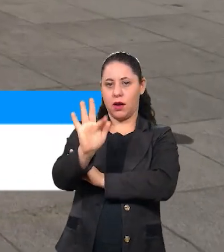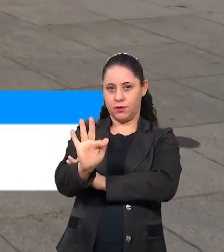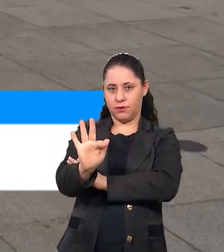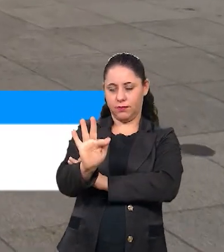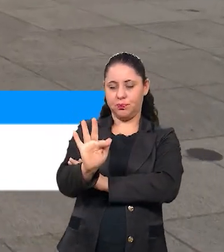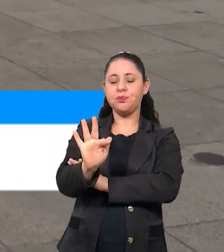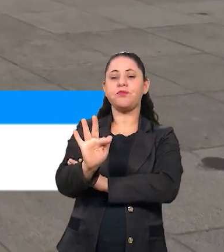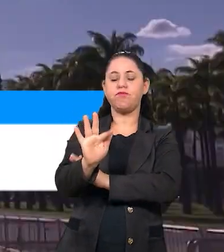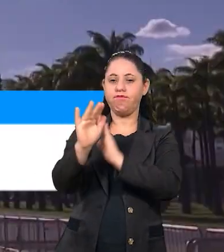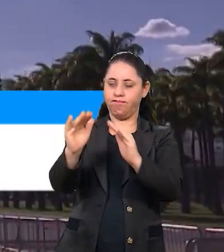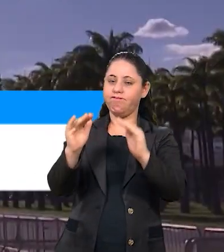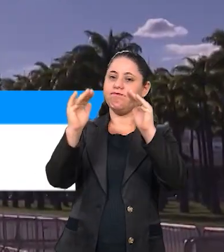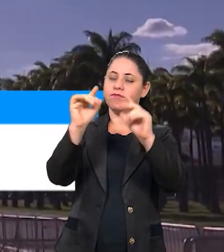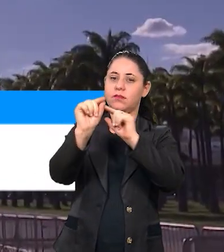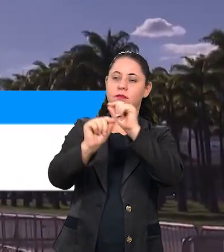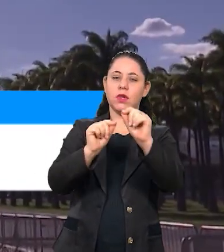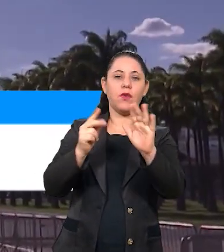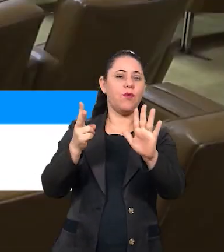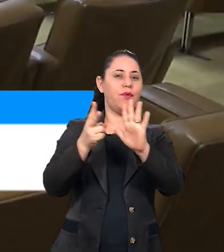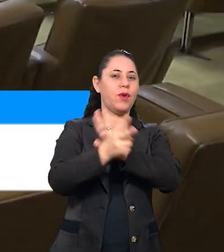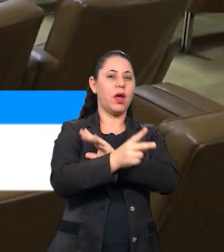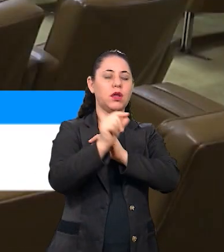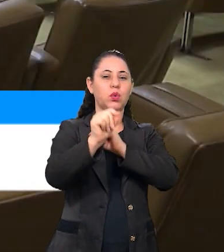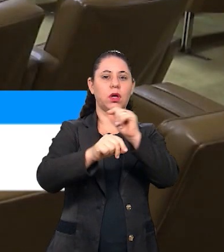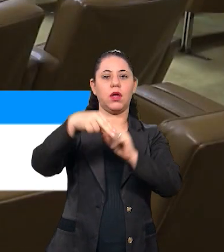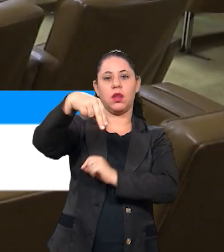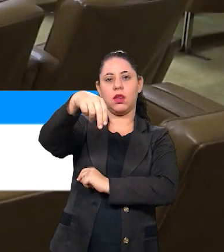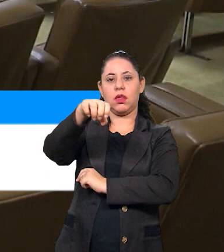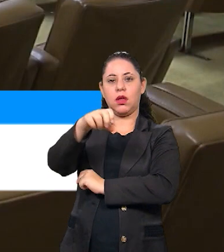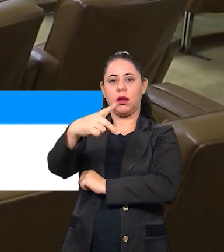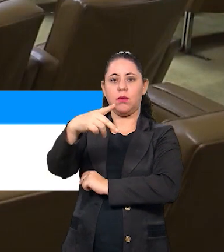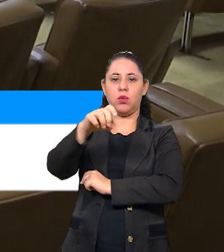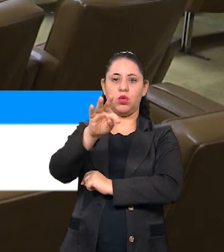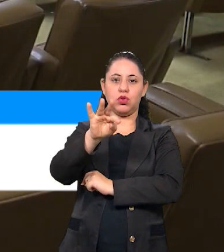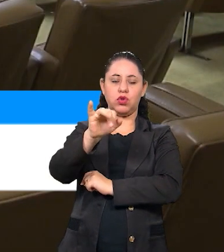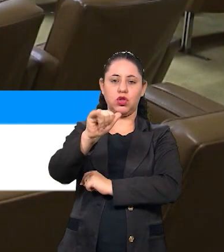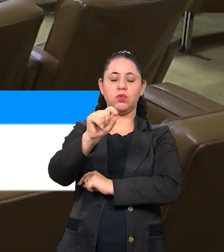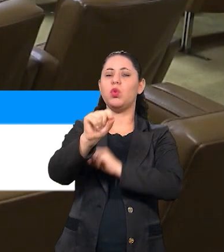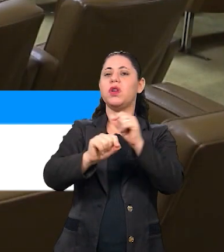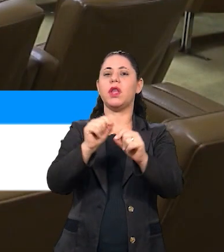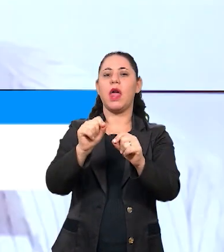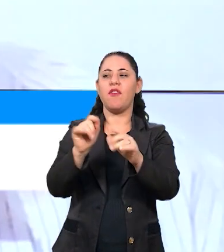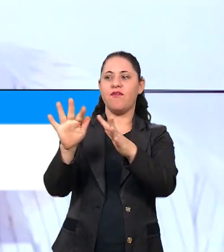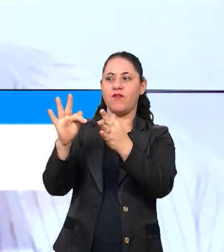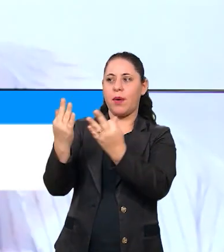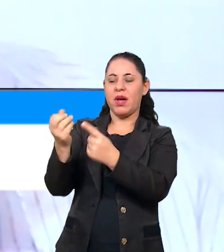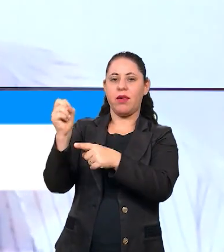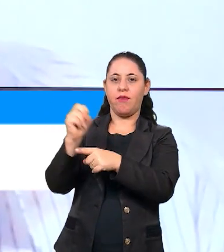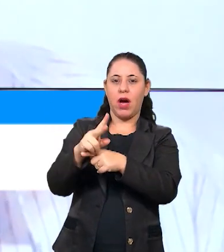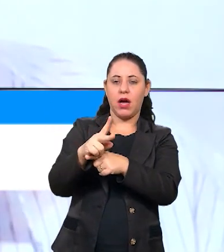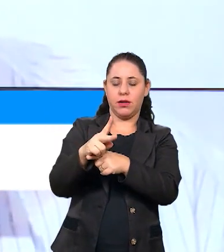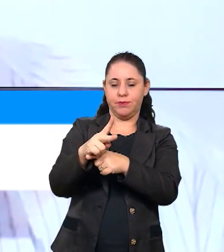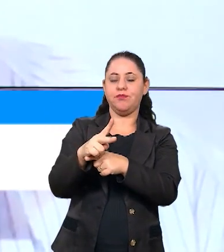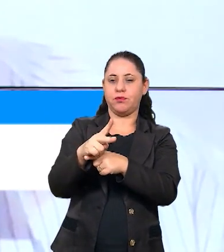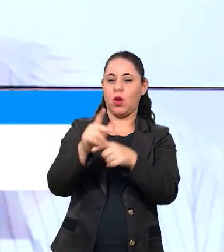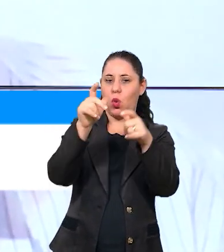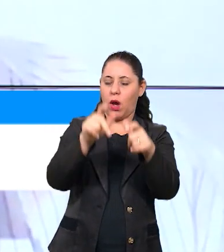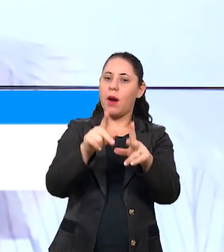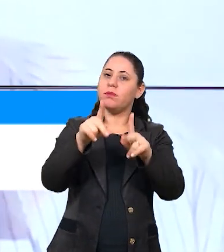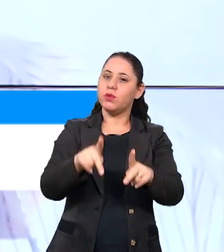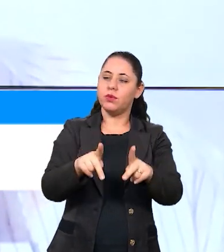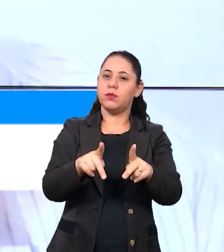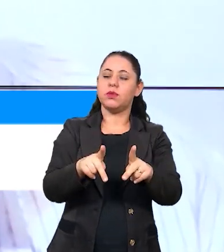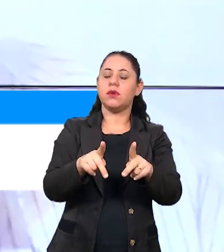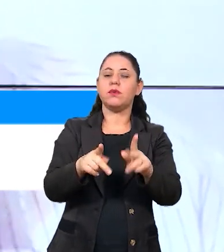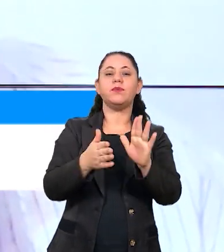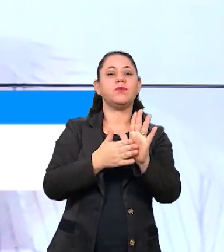Supremo Tribunal Federal, o STF, que veda o nepotismo nos poderes. O relator dessa proposta foi